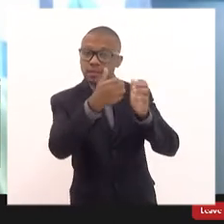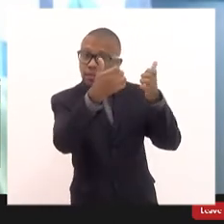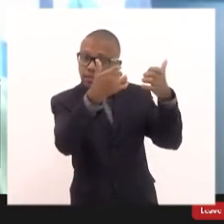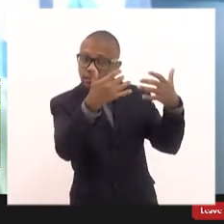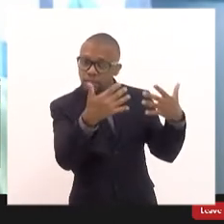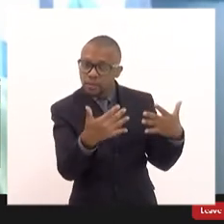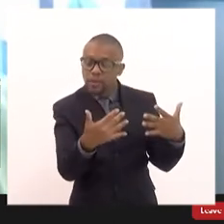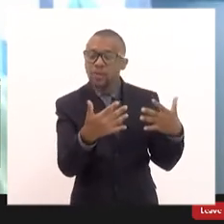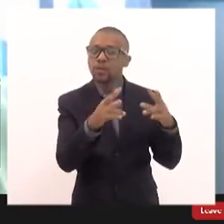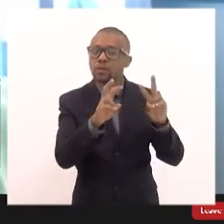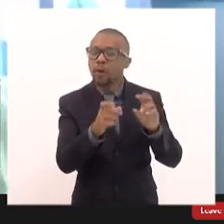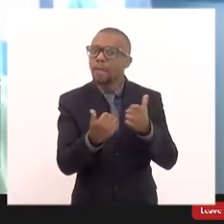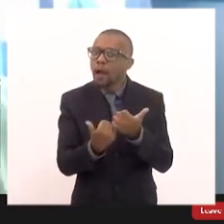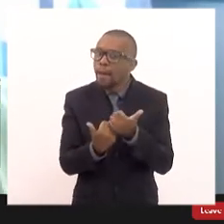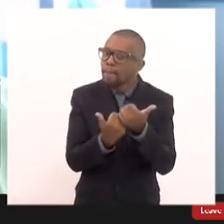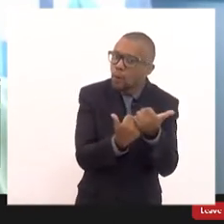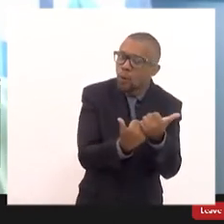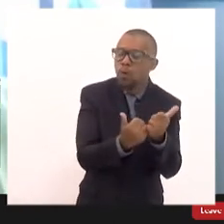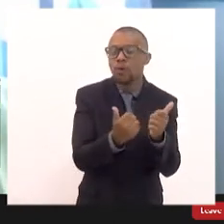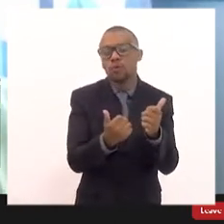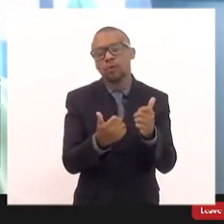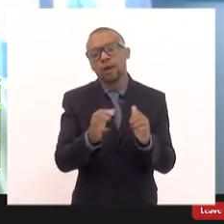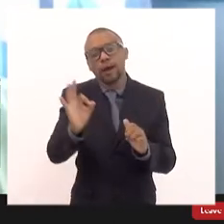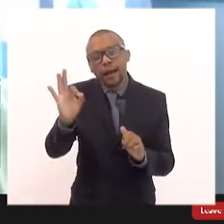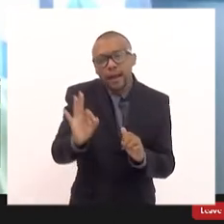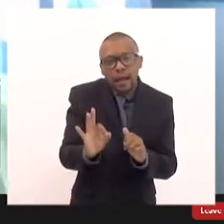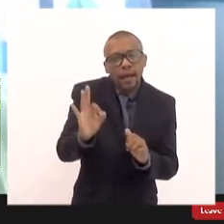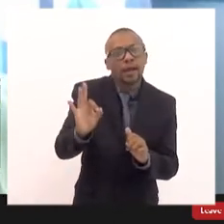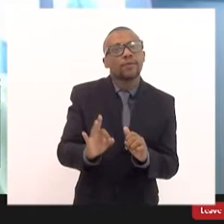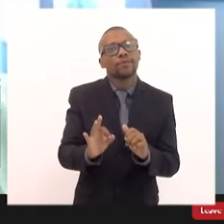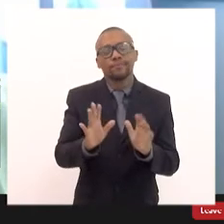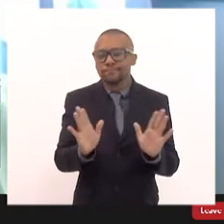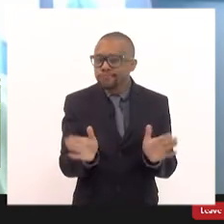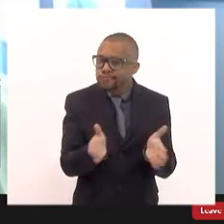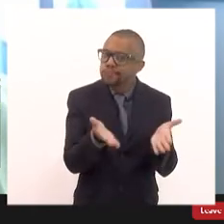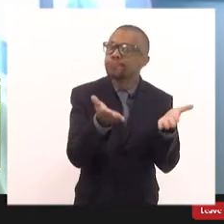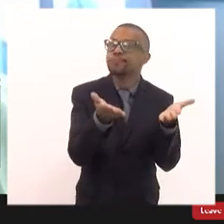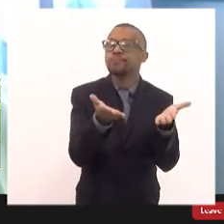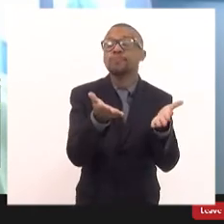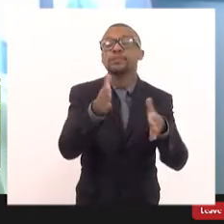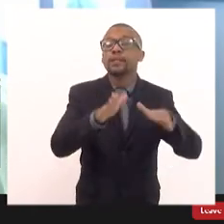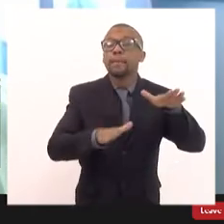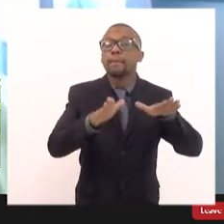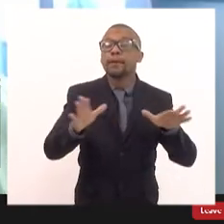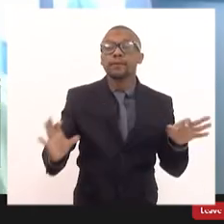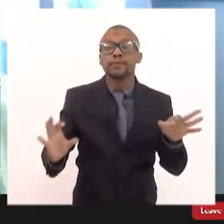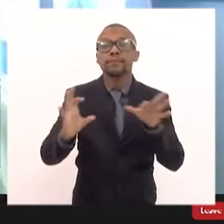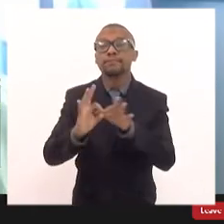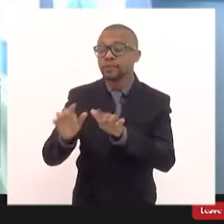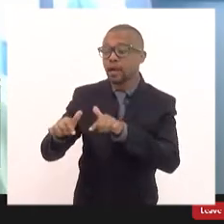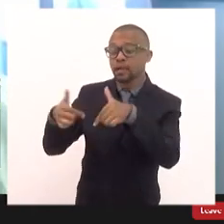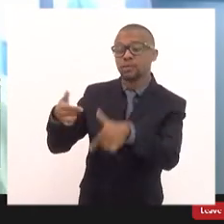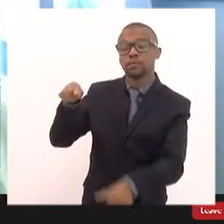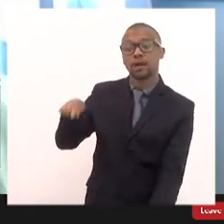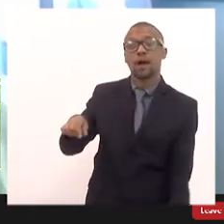crédito, apoio, fomento, dependem da ação da AGRIO.